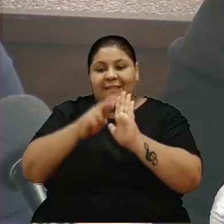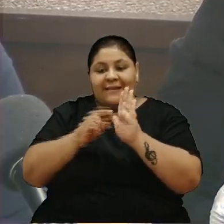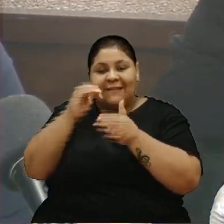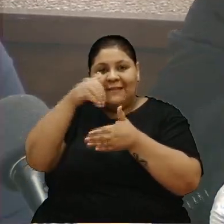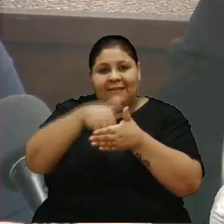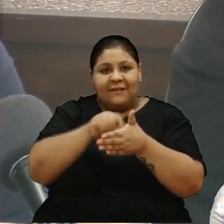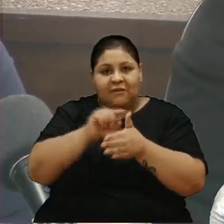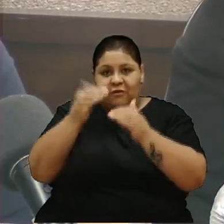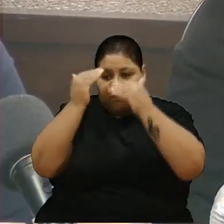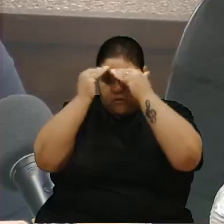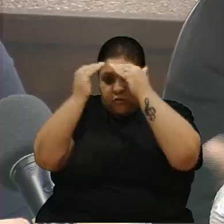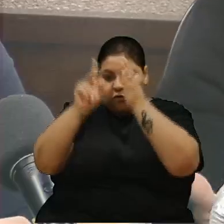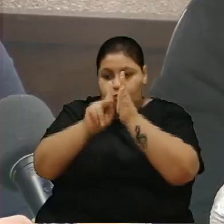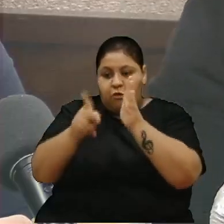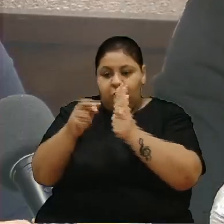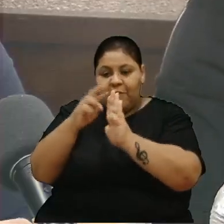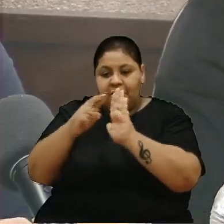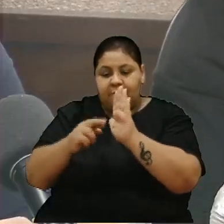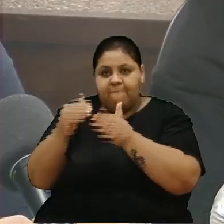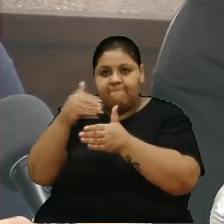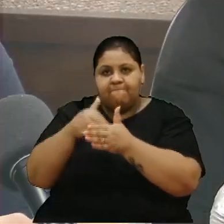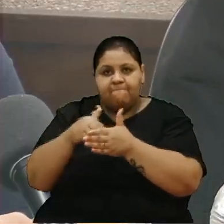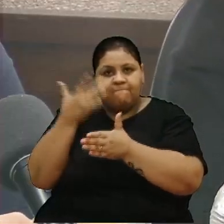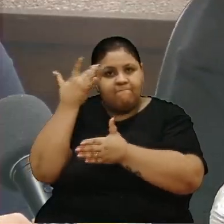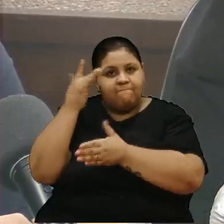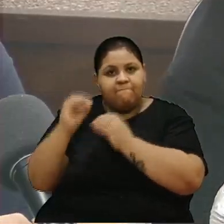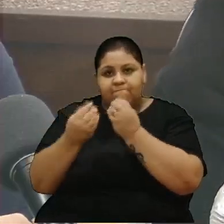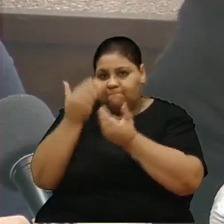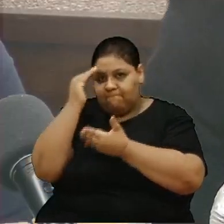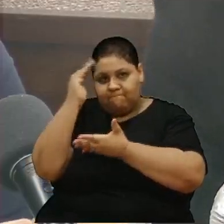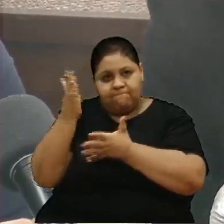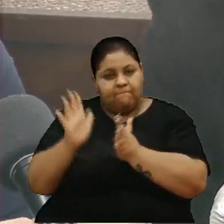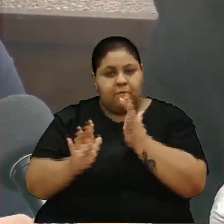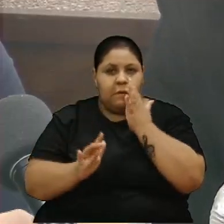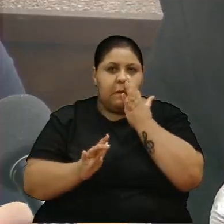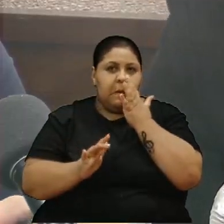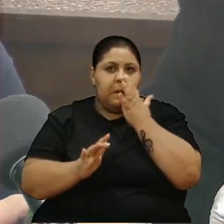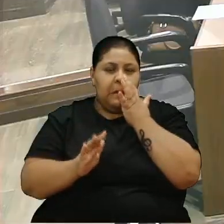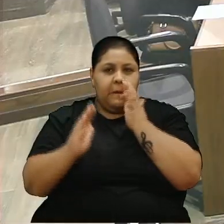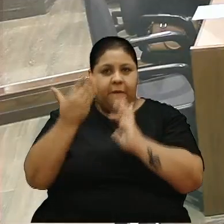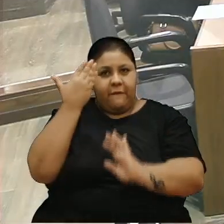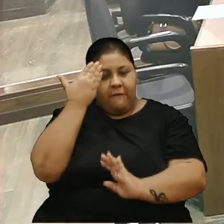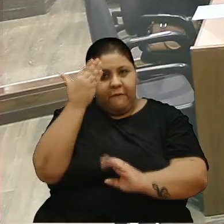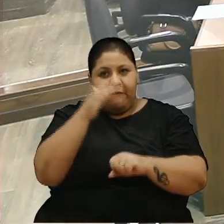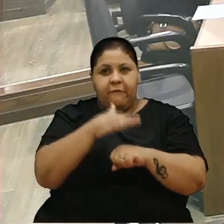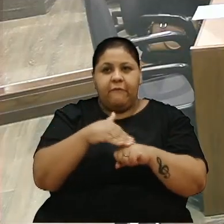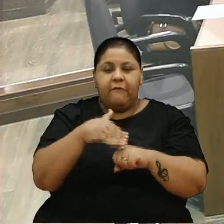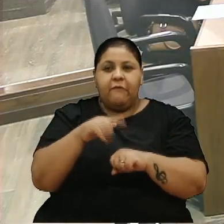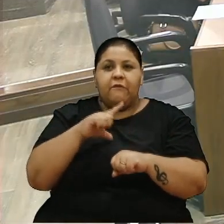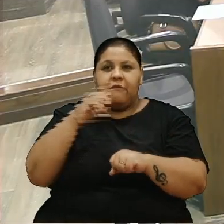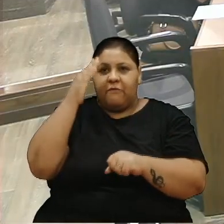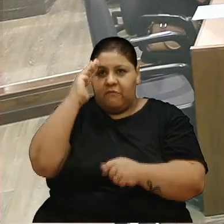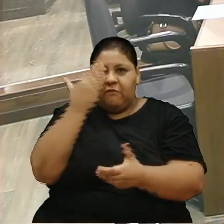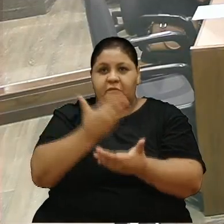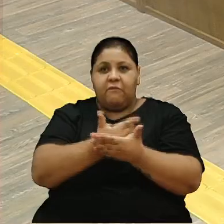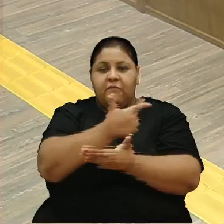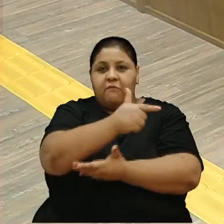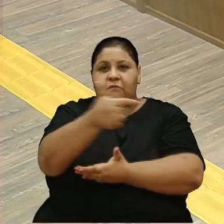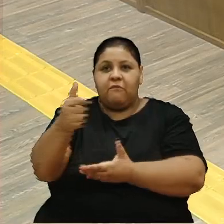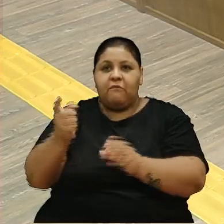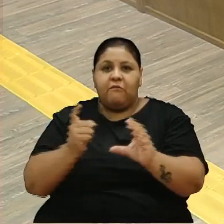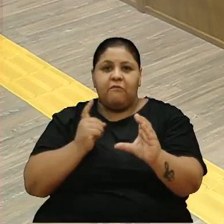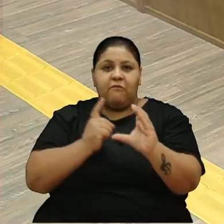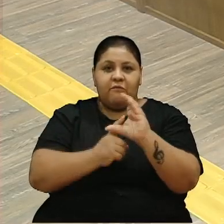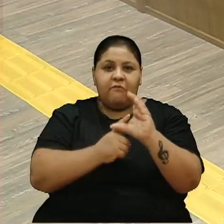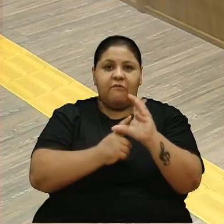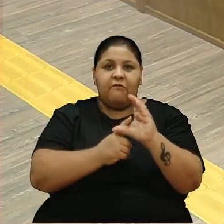gente não respeitar o próprio regimento interno, eu não sei o que a gente vai respeitar. Obrigado. Obrigado pela gentileza e tenho certeza que os outros comunistas atrás